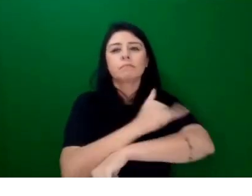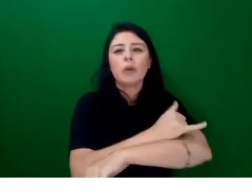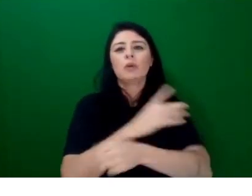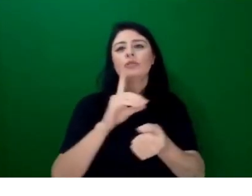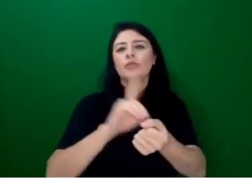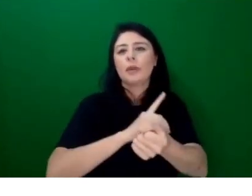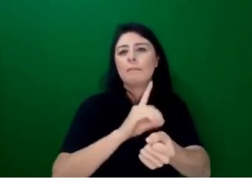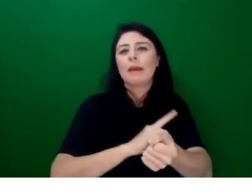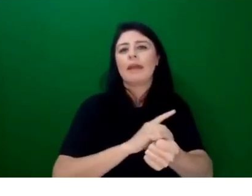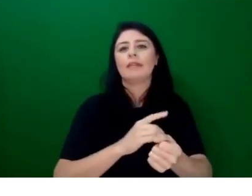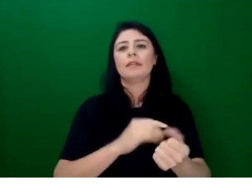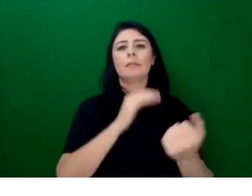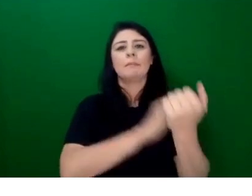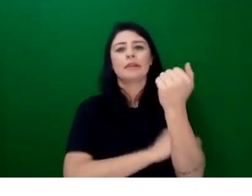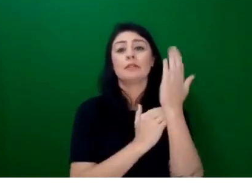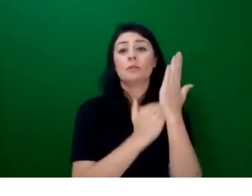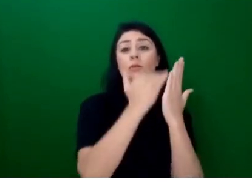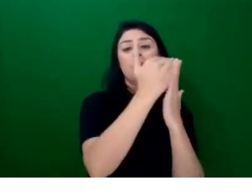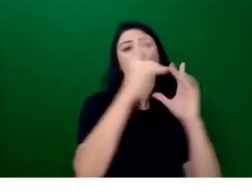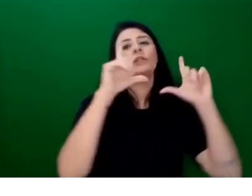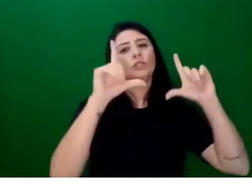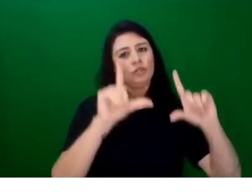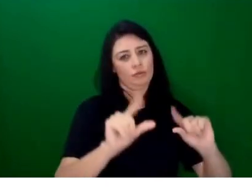uma hipertensão, diminui muito.